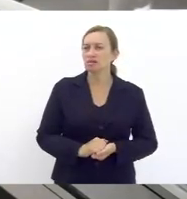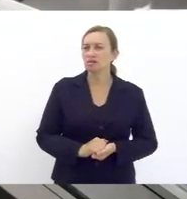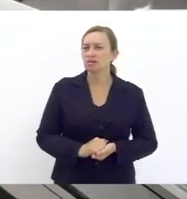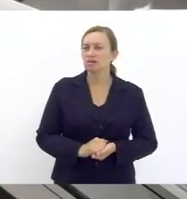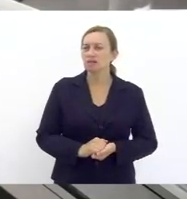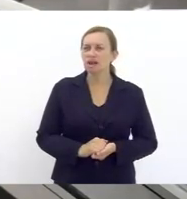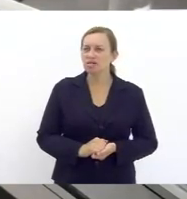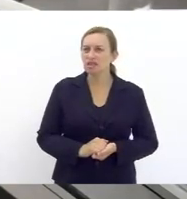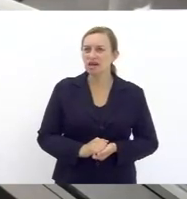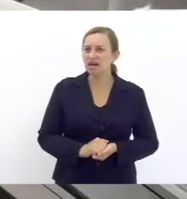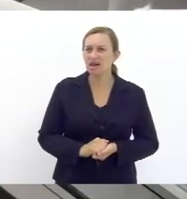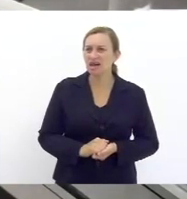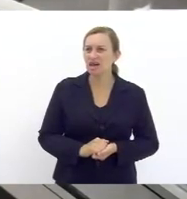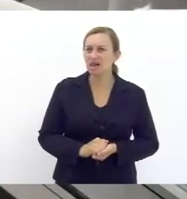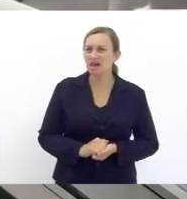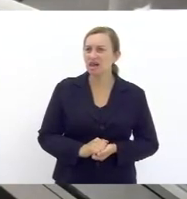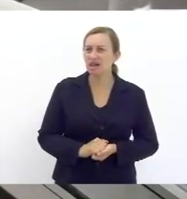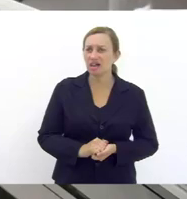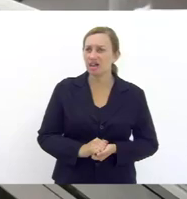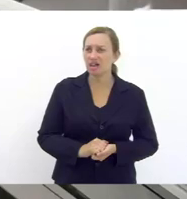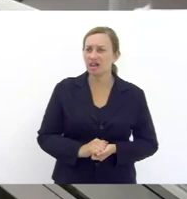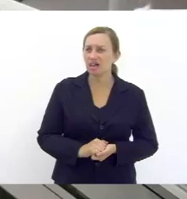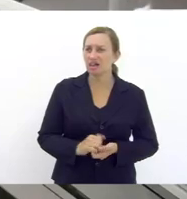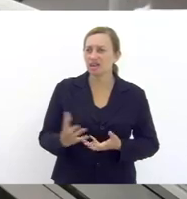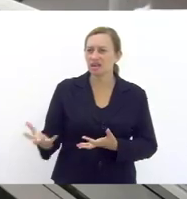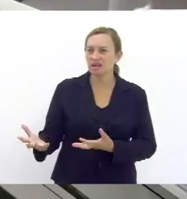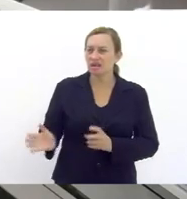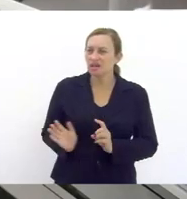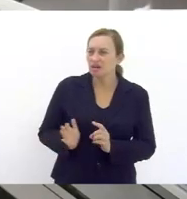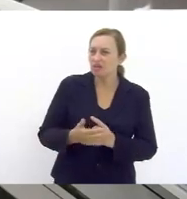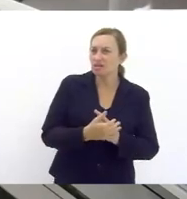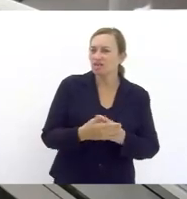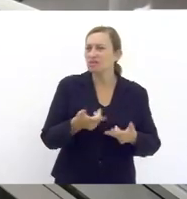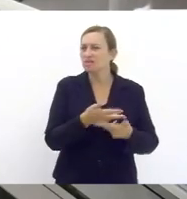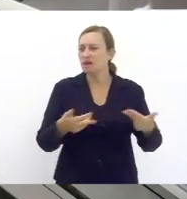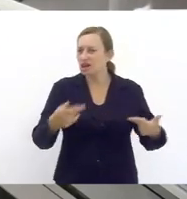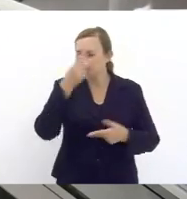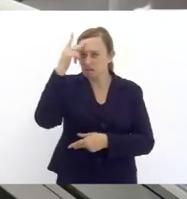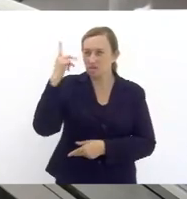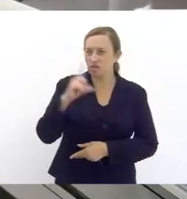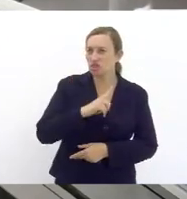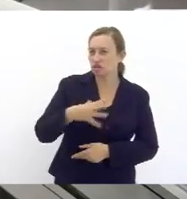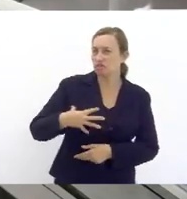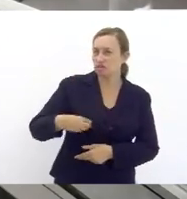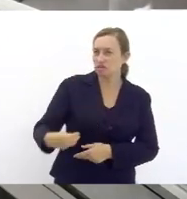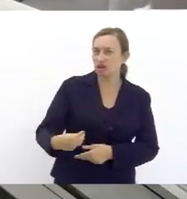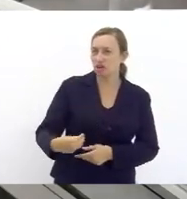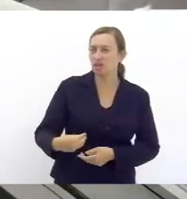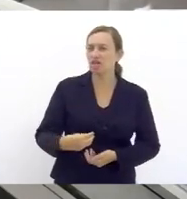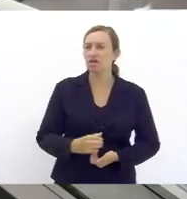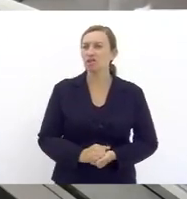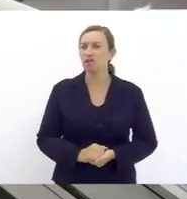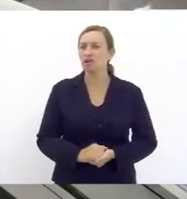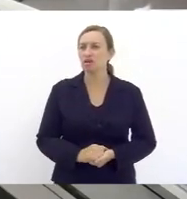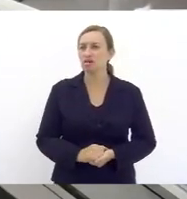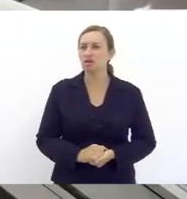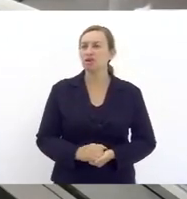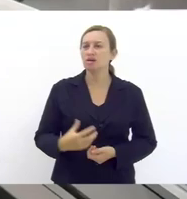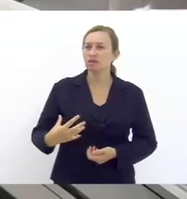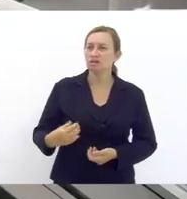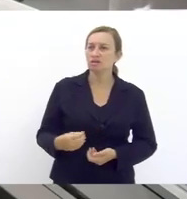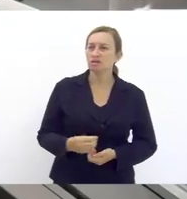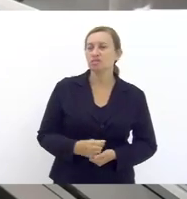mais acolhedora porque vários integrantes estão com filhos e então a gente tá ficando mais velho